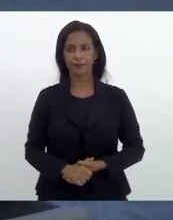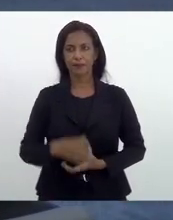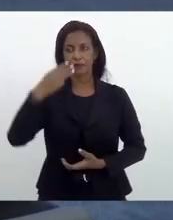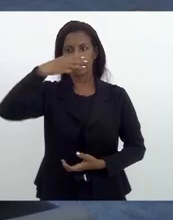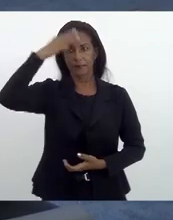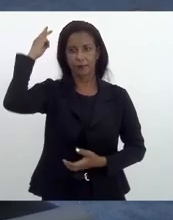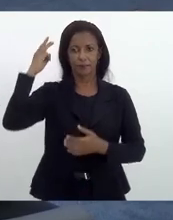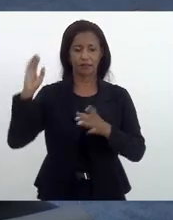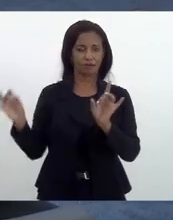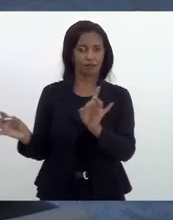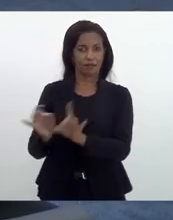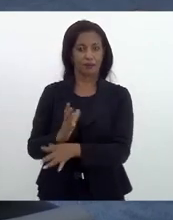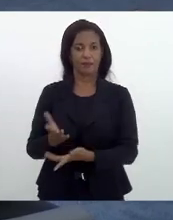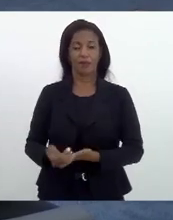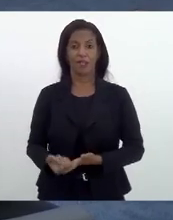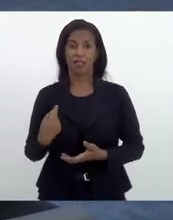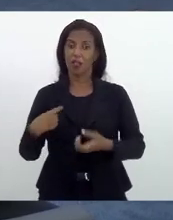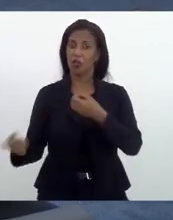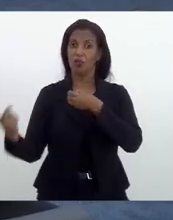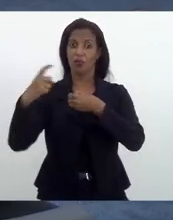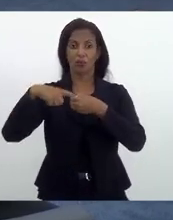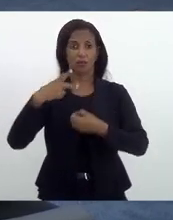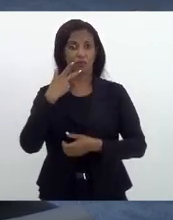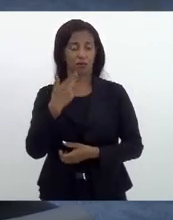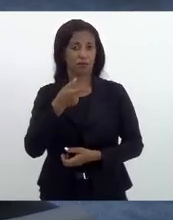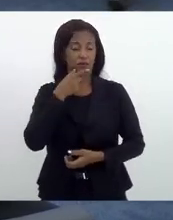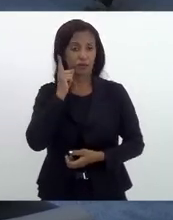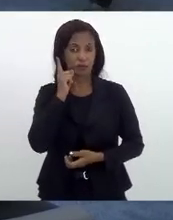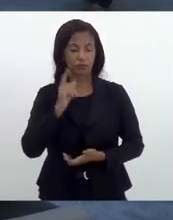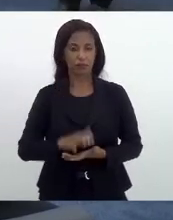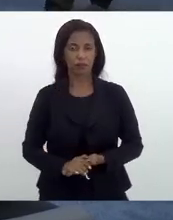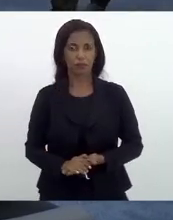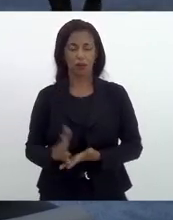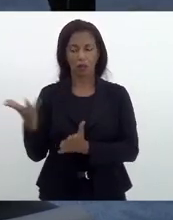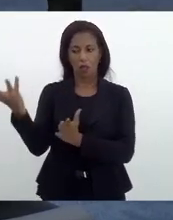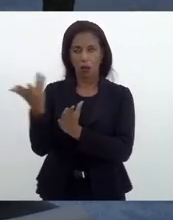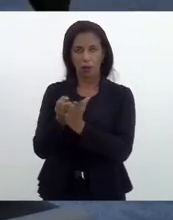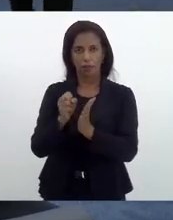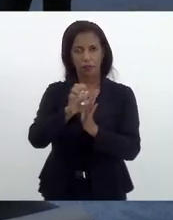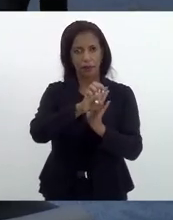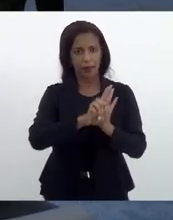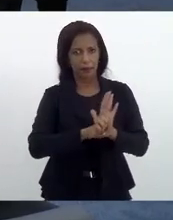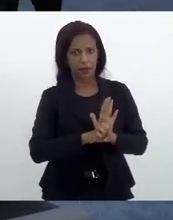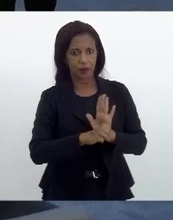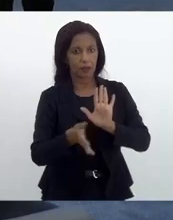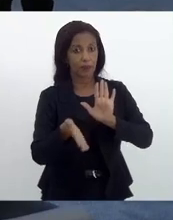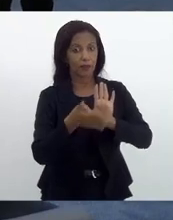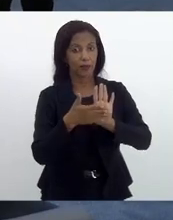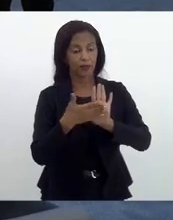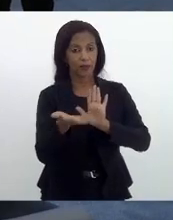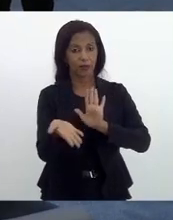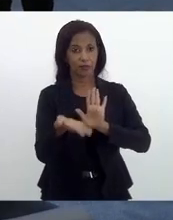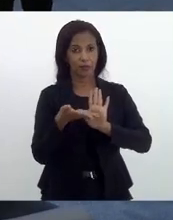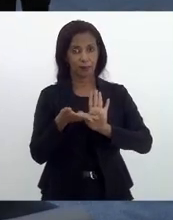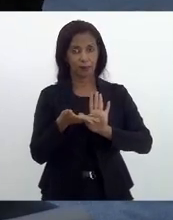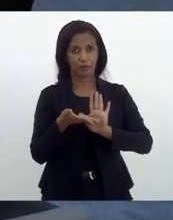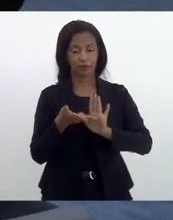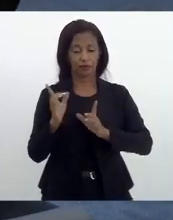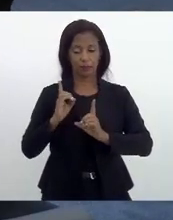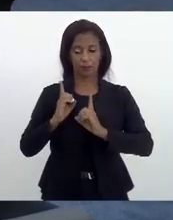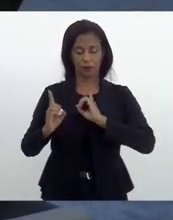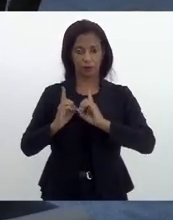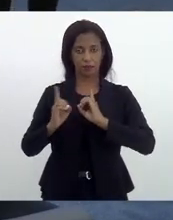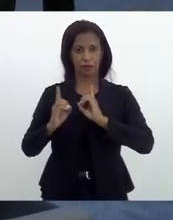terminar a palavra. Senhor presidente, eu volto a dizer, ontem, o acolhimento da emenda que propõe o